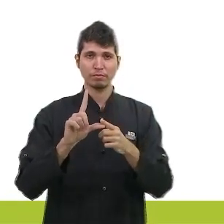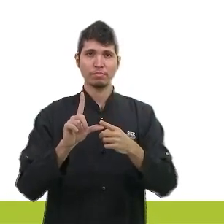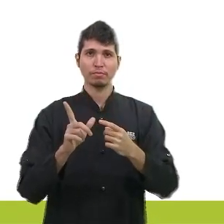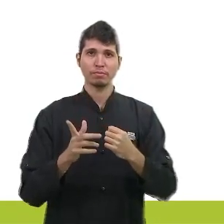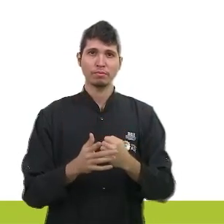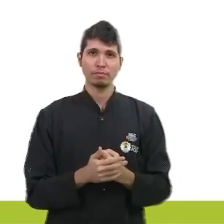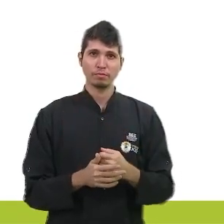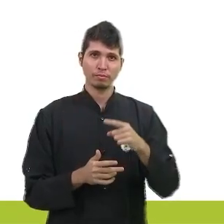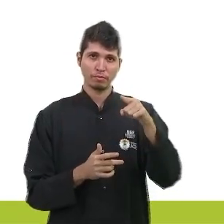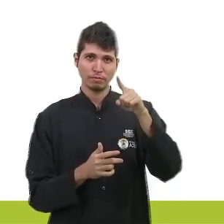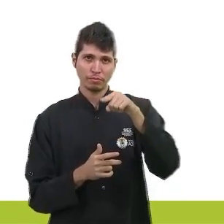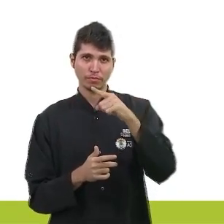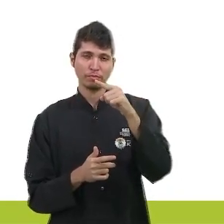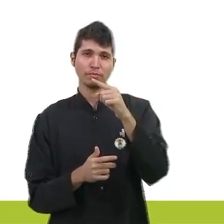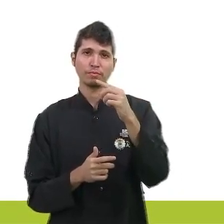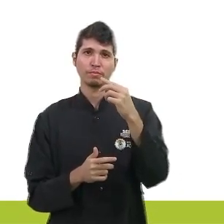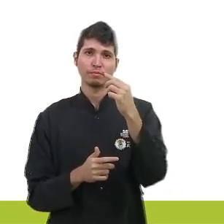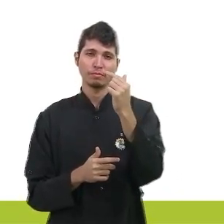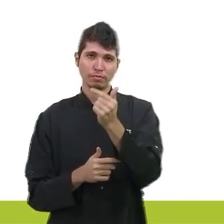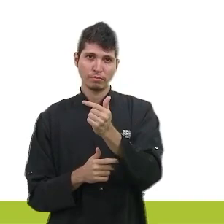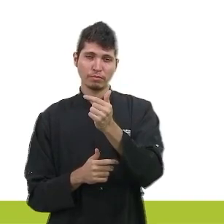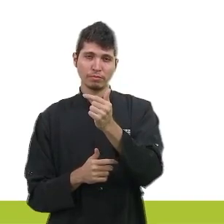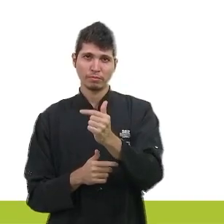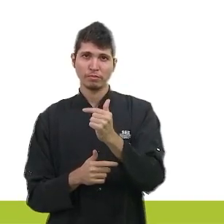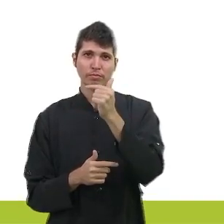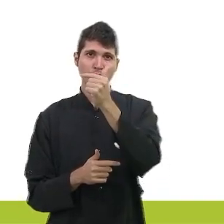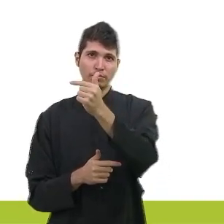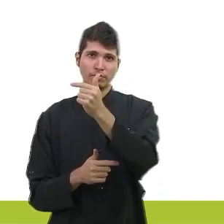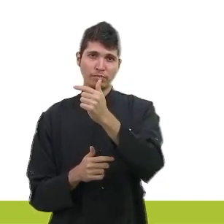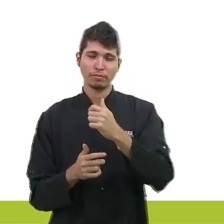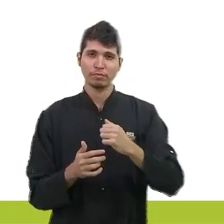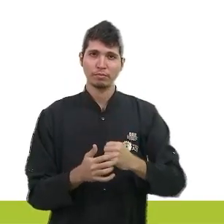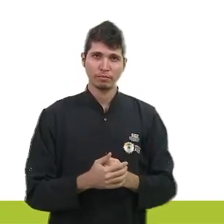é raiz de 2 sobre 2, nós podemos dizer o seguinte, ó,